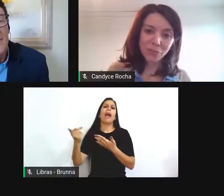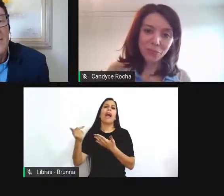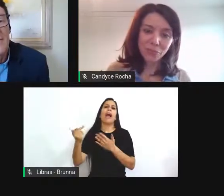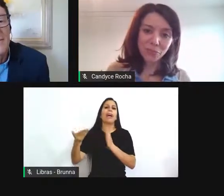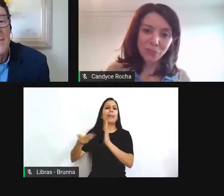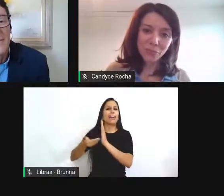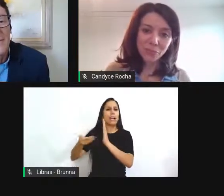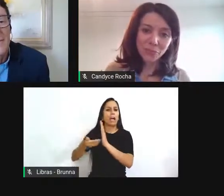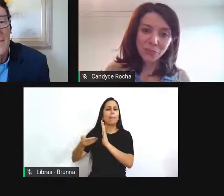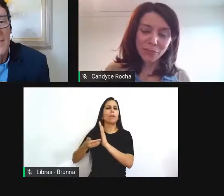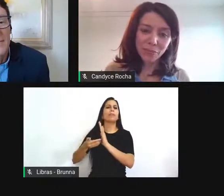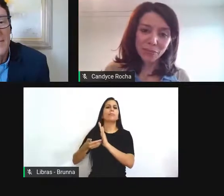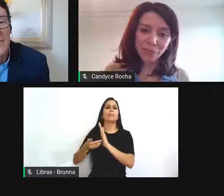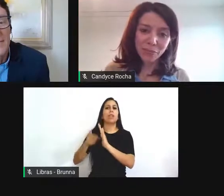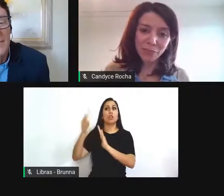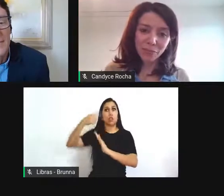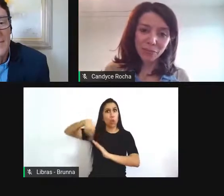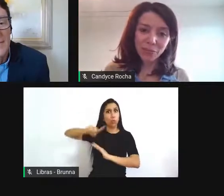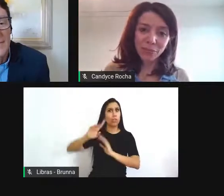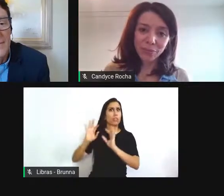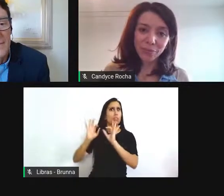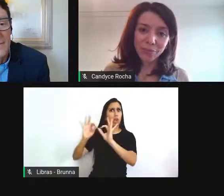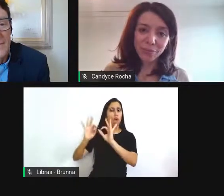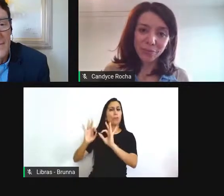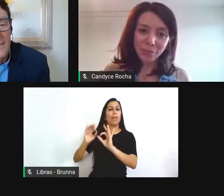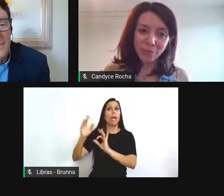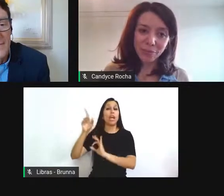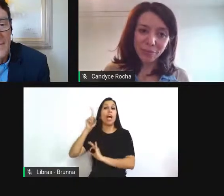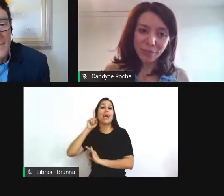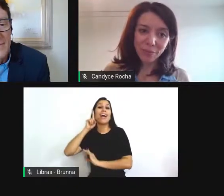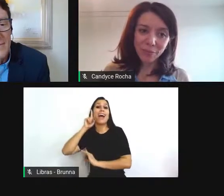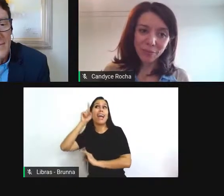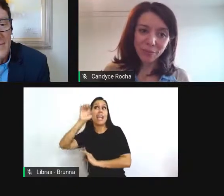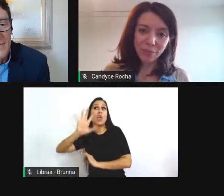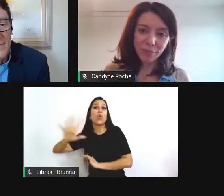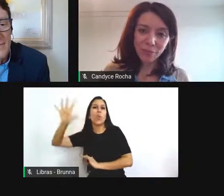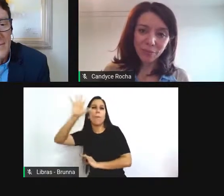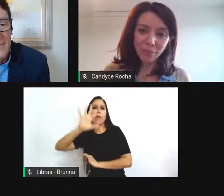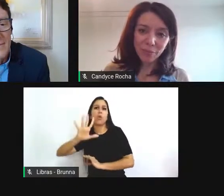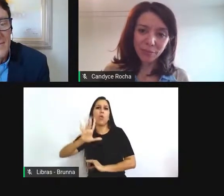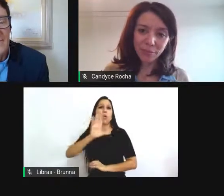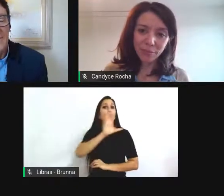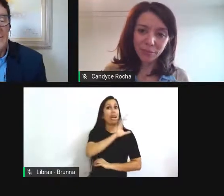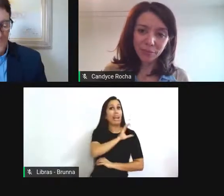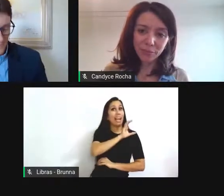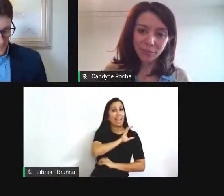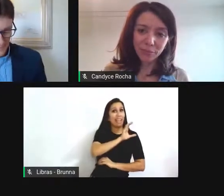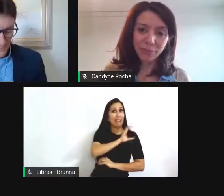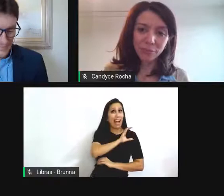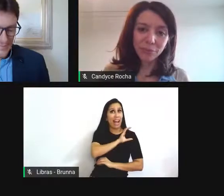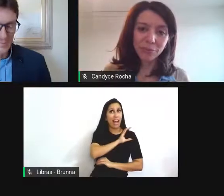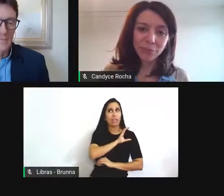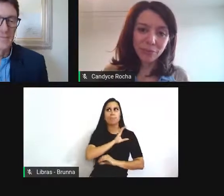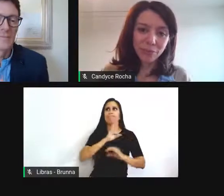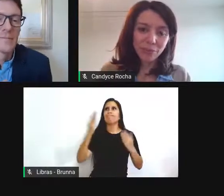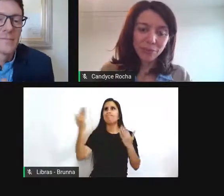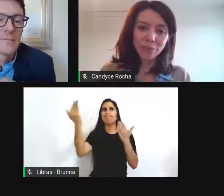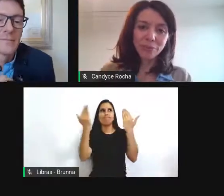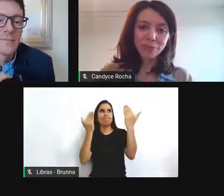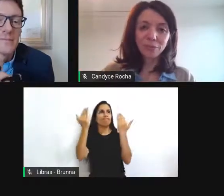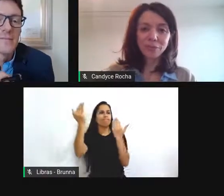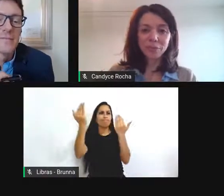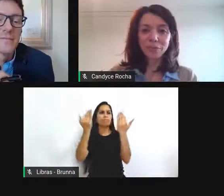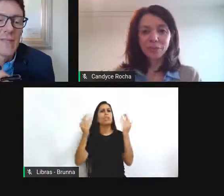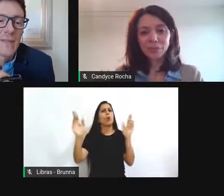são tops, né, em relação ao Parlamento Europeu e o Canadá são tops em termos de dados abertos, né, e houve muita relação